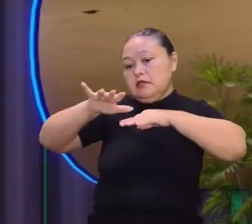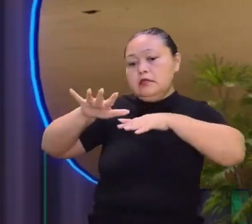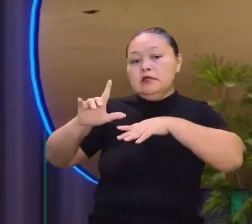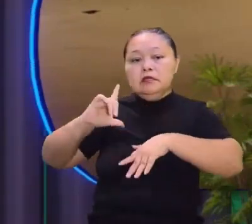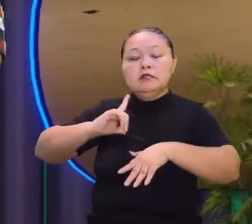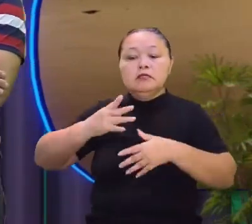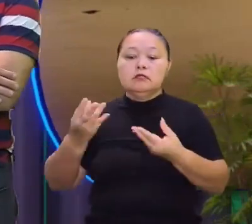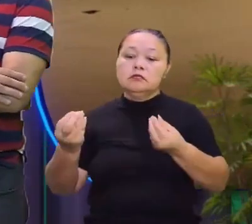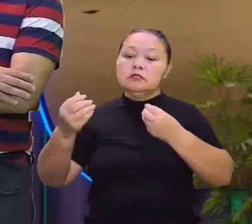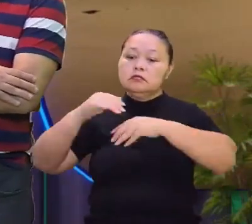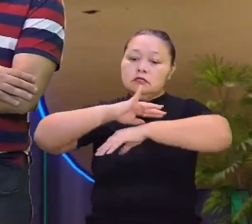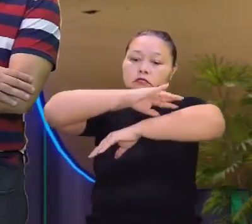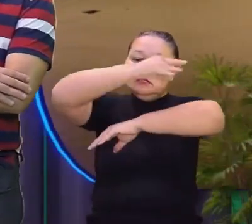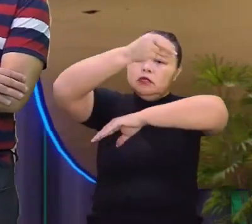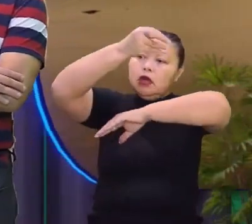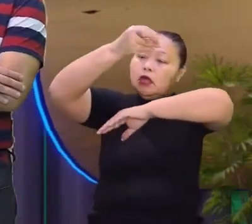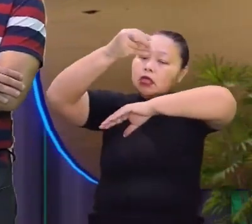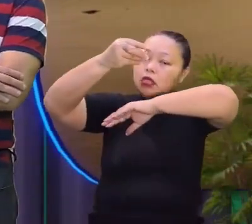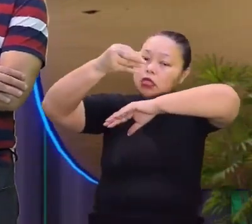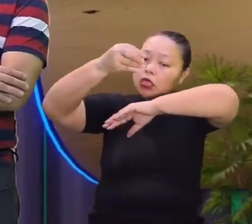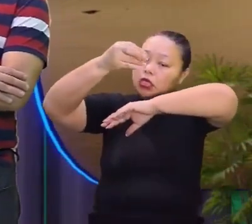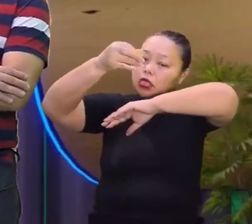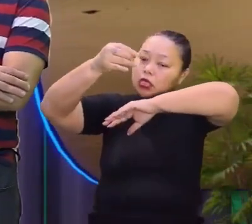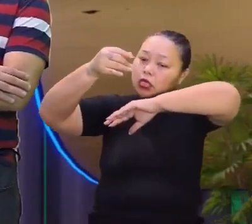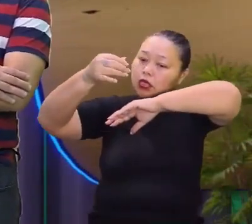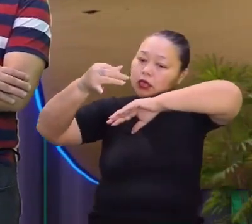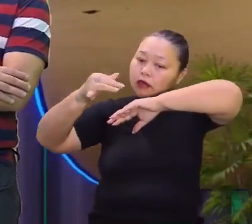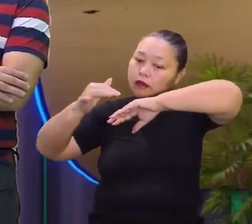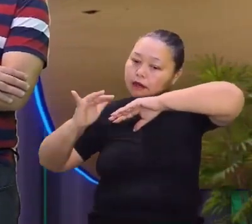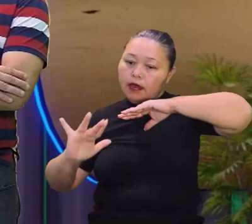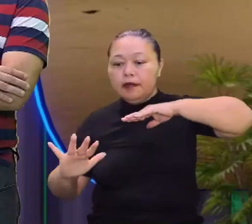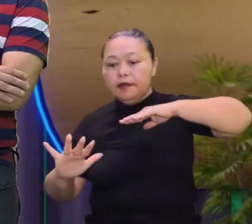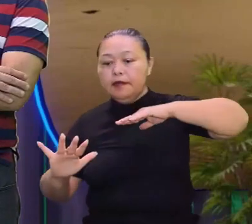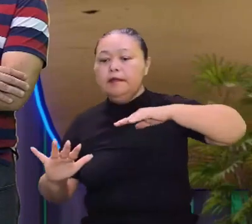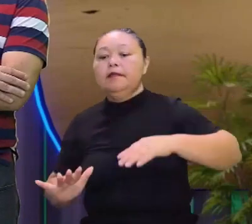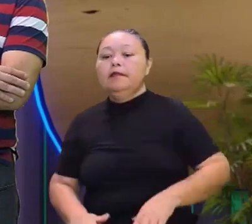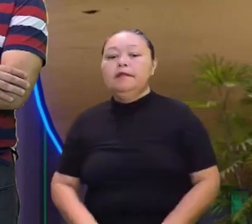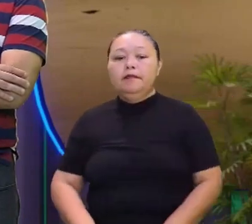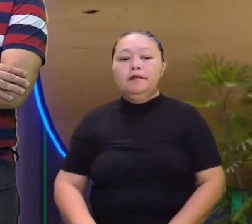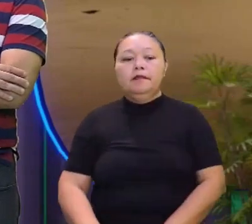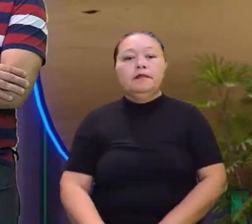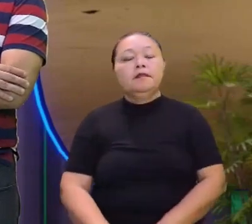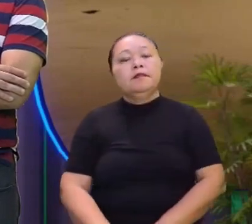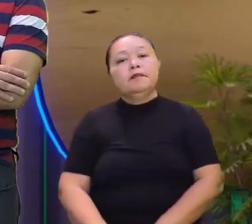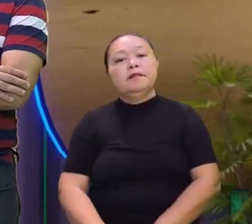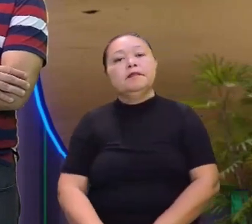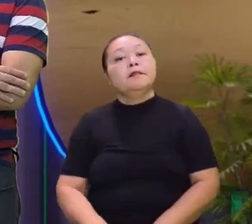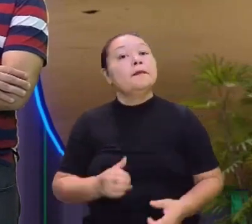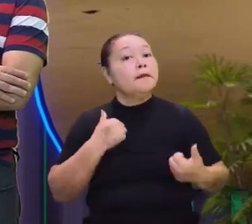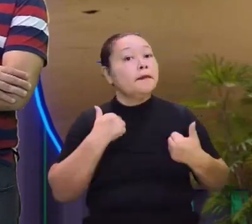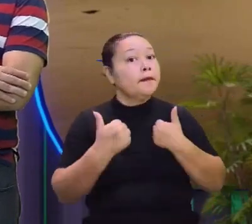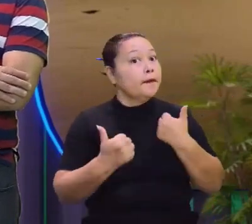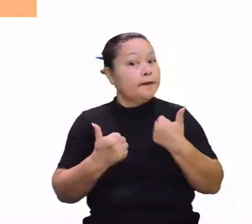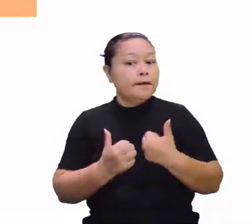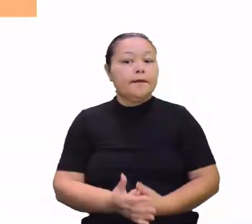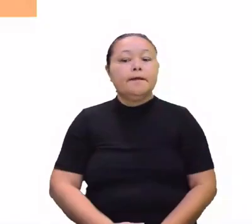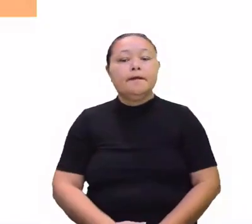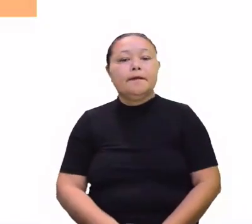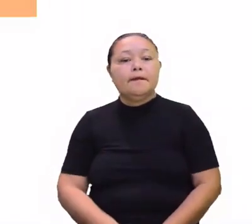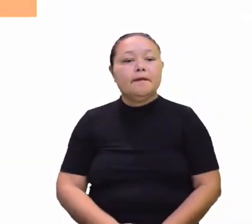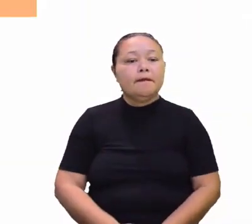bem. Onde recebe o quê? Esses detritos das áreas mais elevadas são depositados nas baixas. Beleza, galera? Vamos lá.